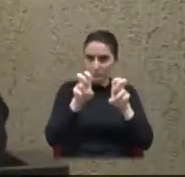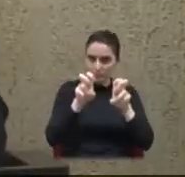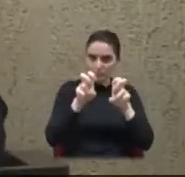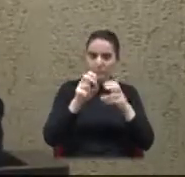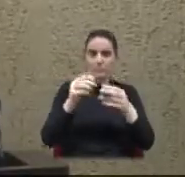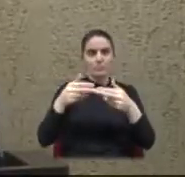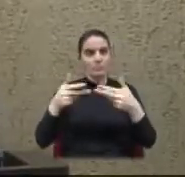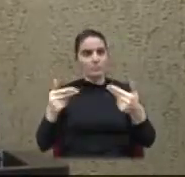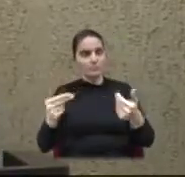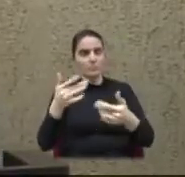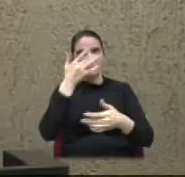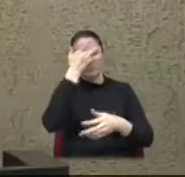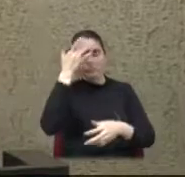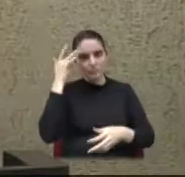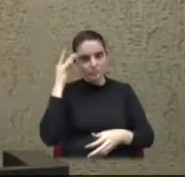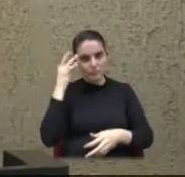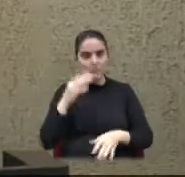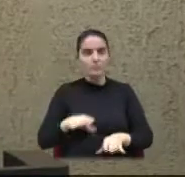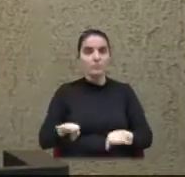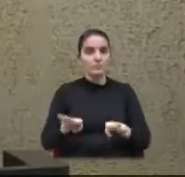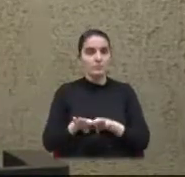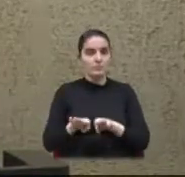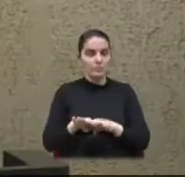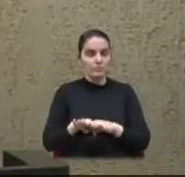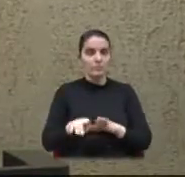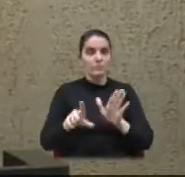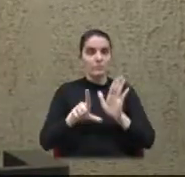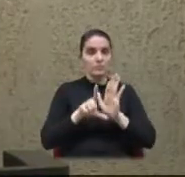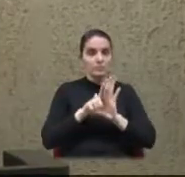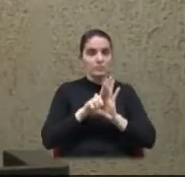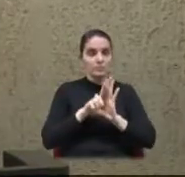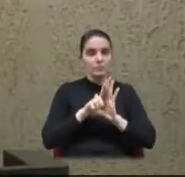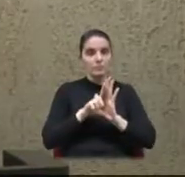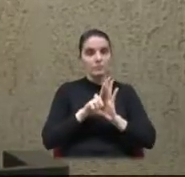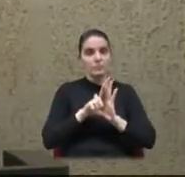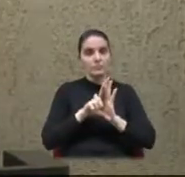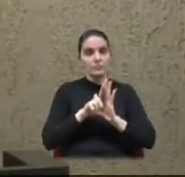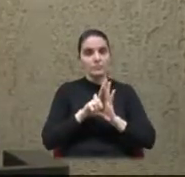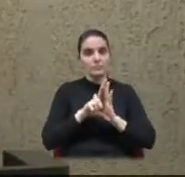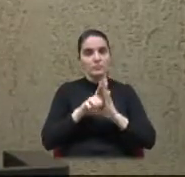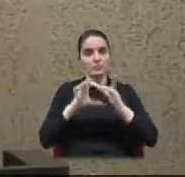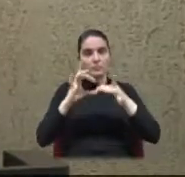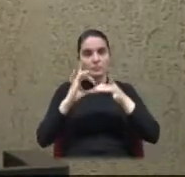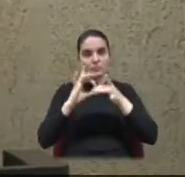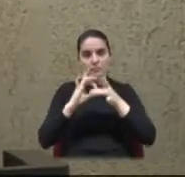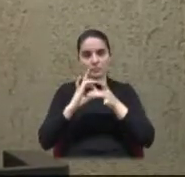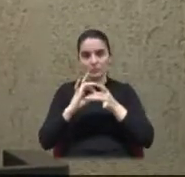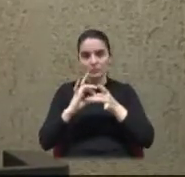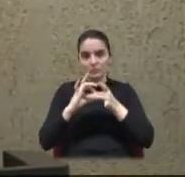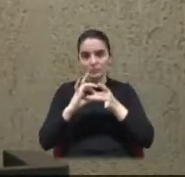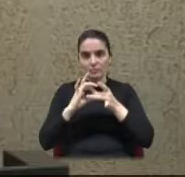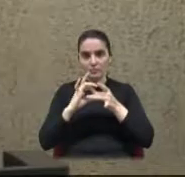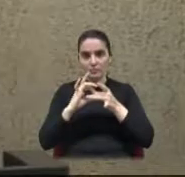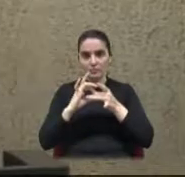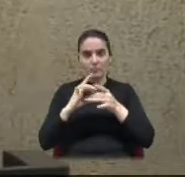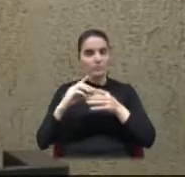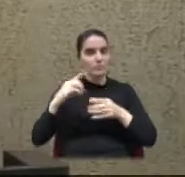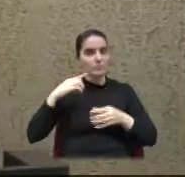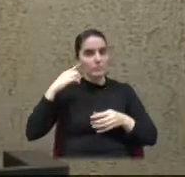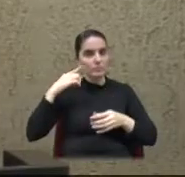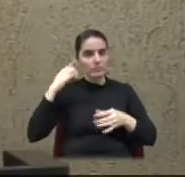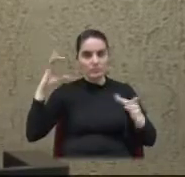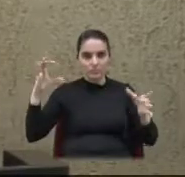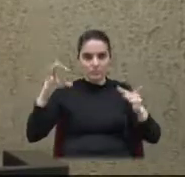interessados, a atividade legislativa está diretamente ligada ao legislativo, a